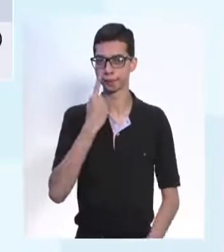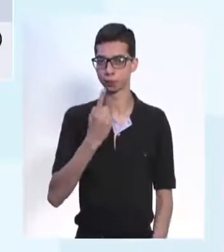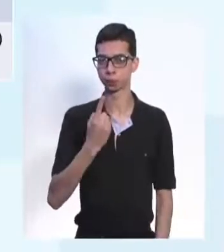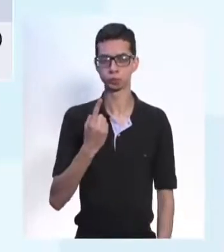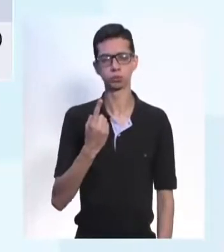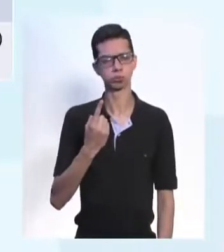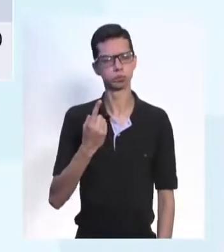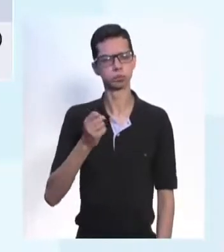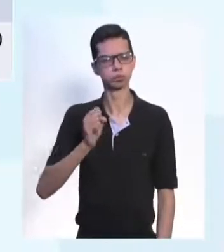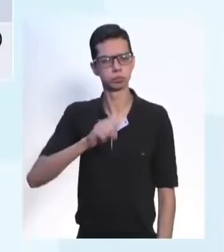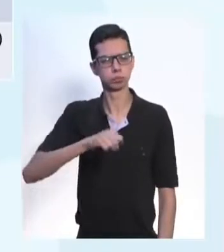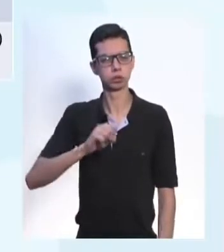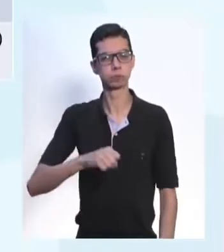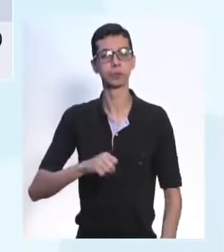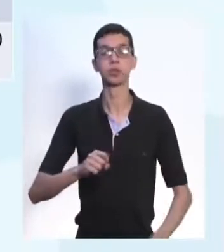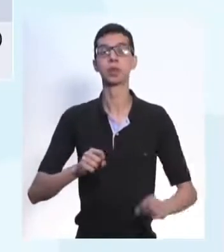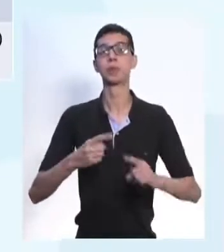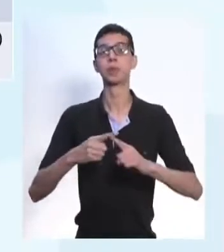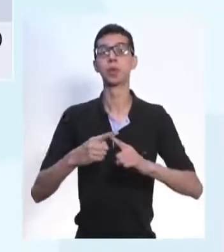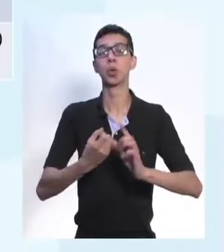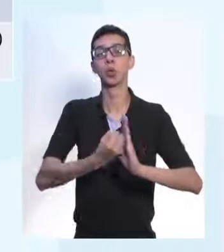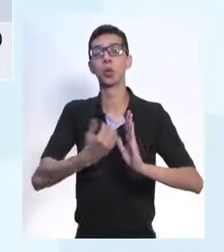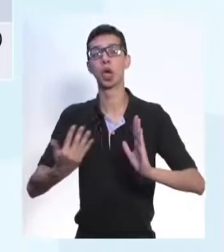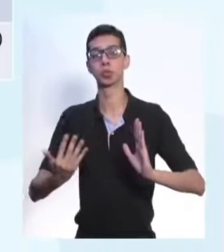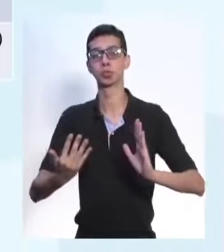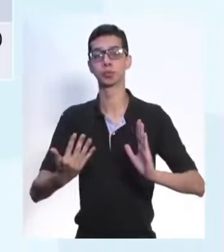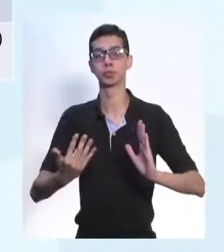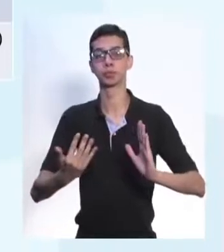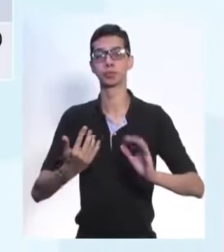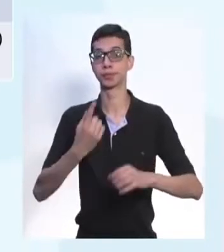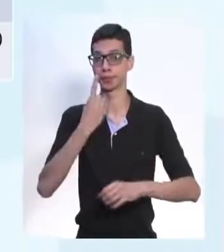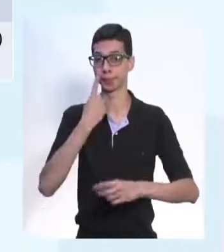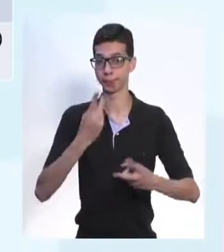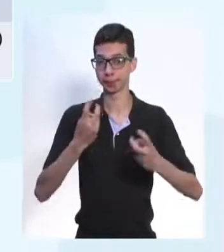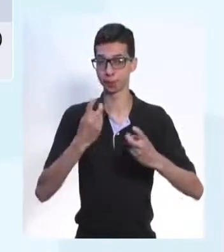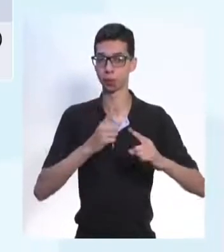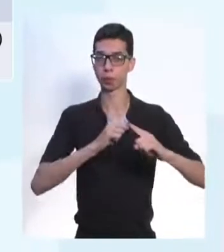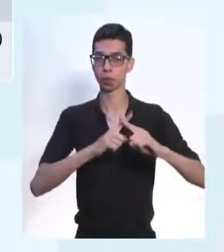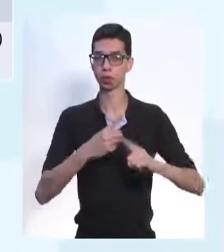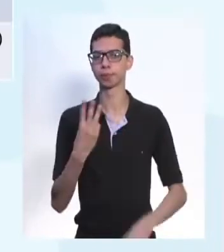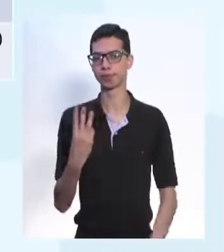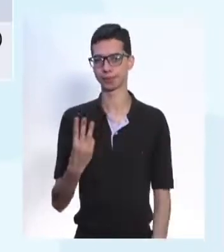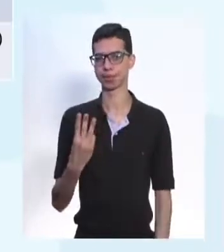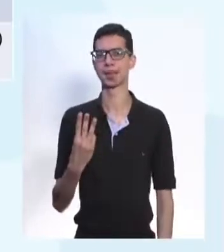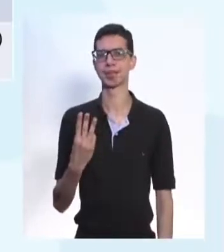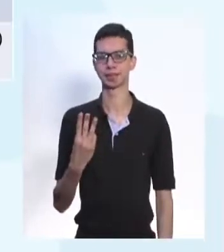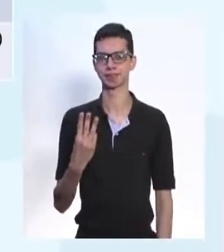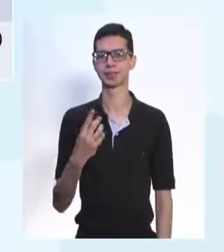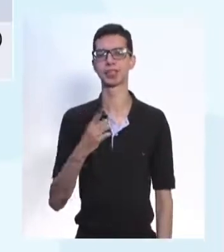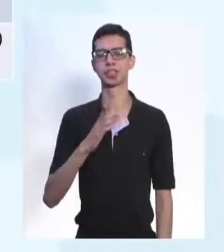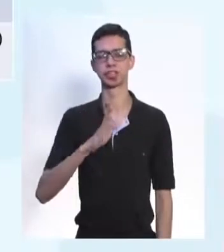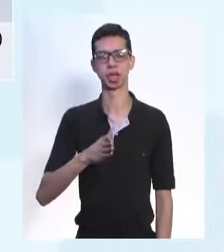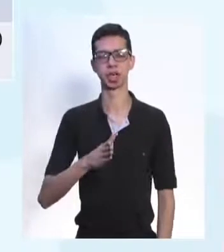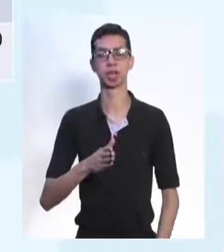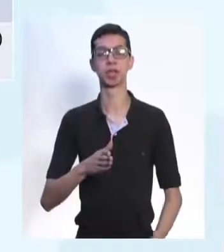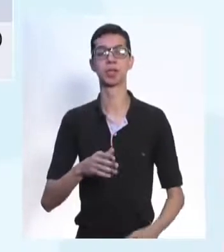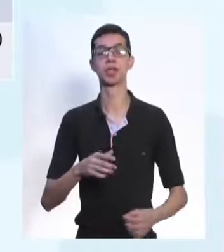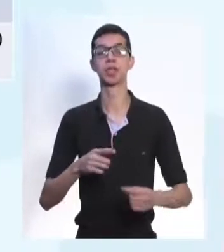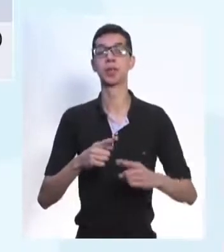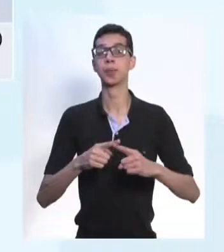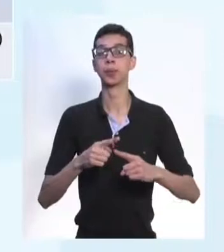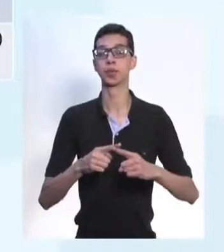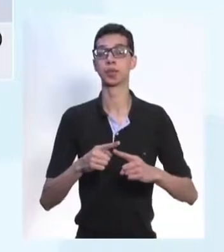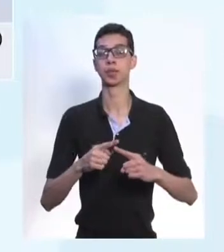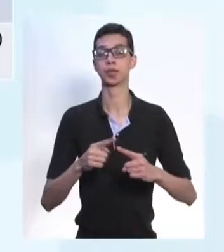regularidade. Os resultados são múltiplos de 3, como vocês colocaram, pois o valor no unitário é 3.